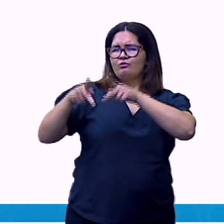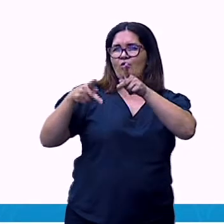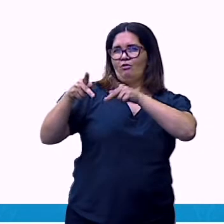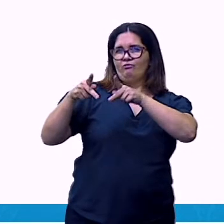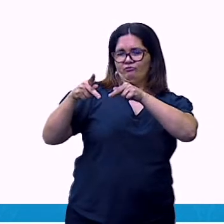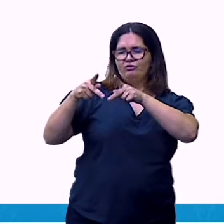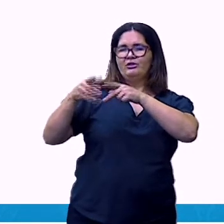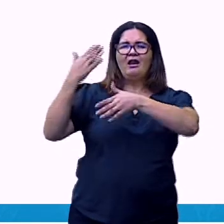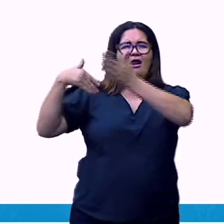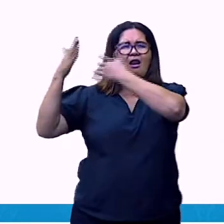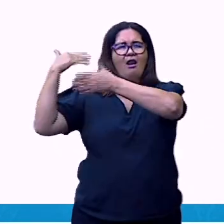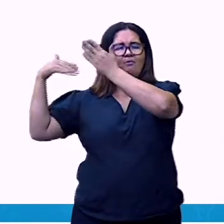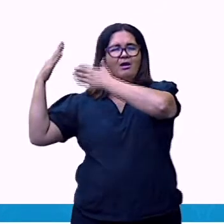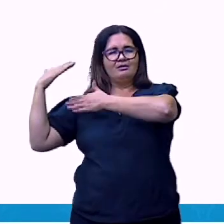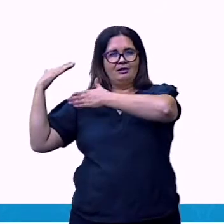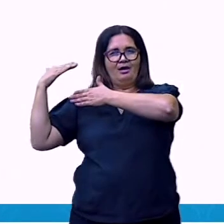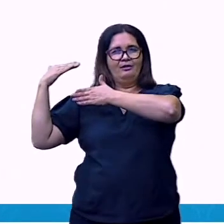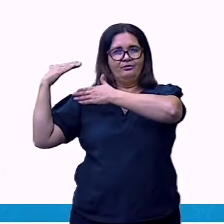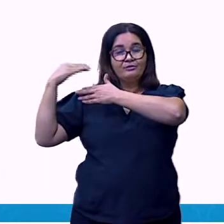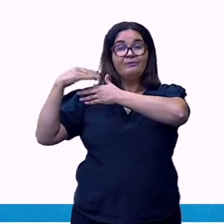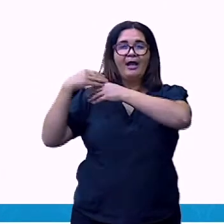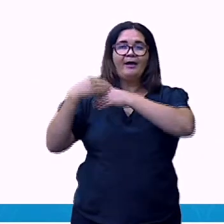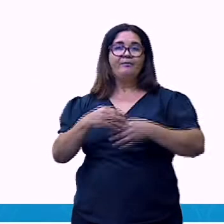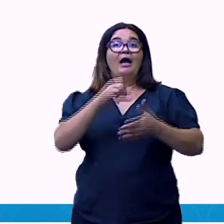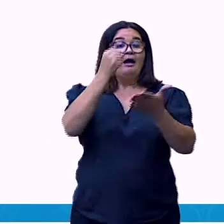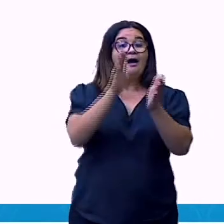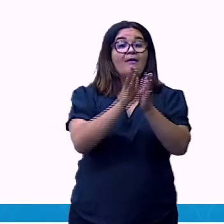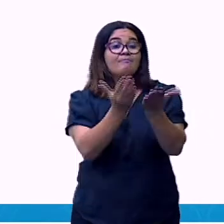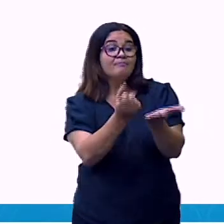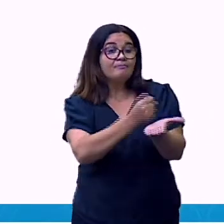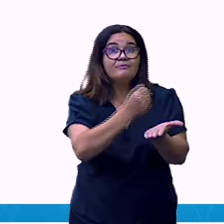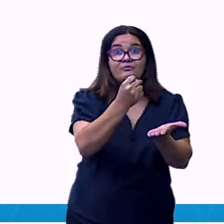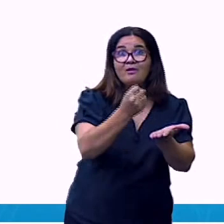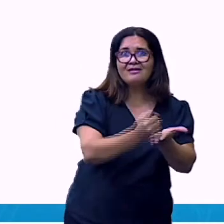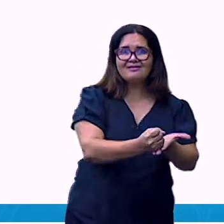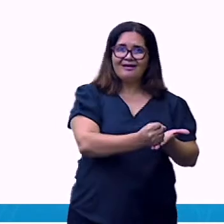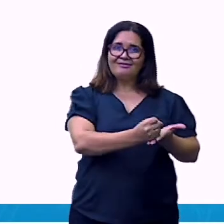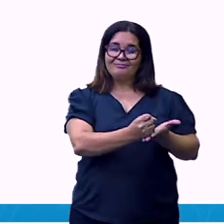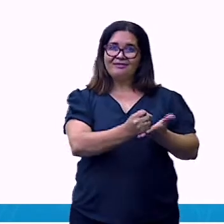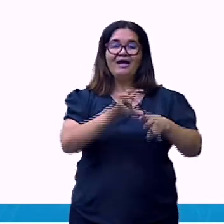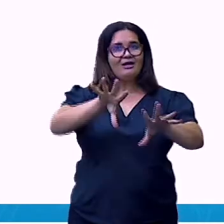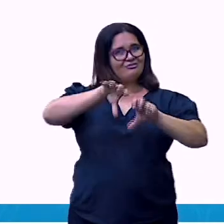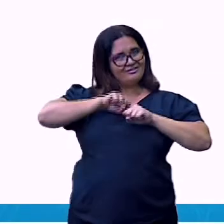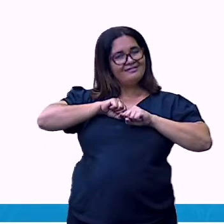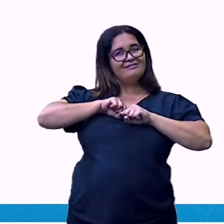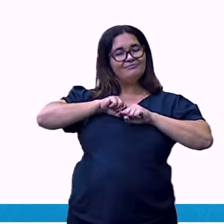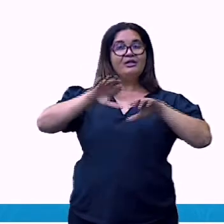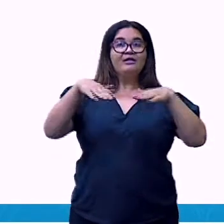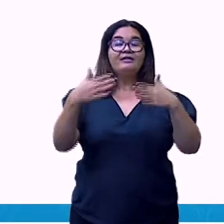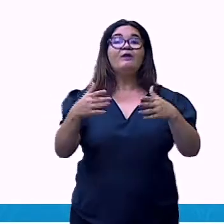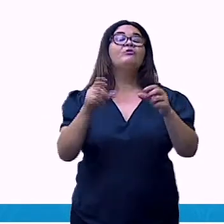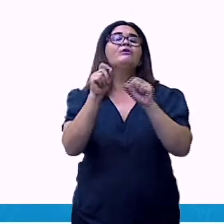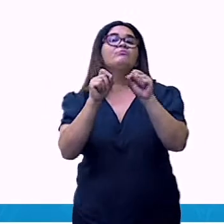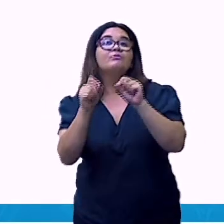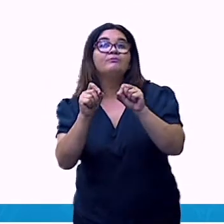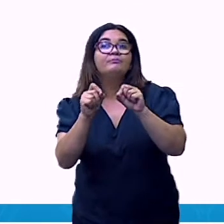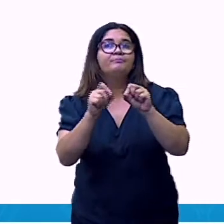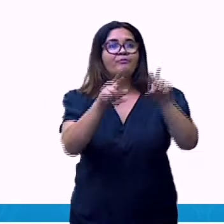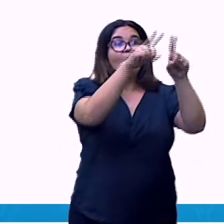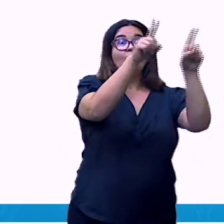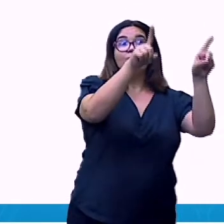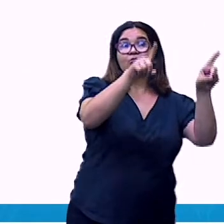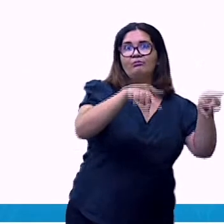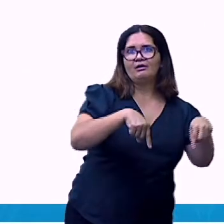conheceu a carteira profissional, que era considerada um vínculo entre empregado e patrão.